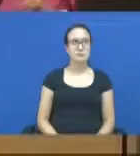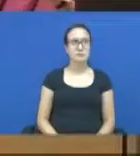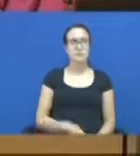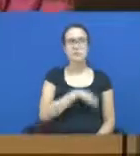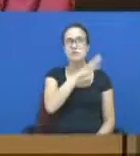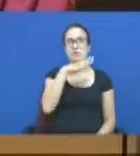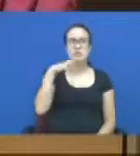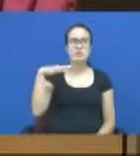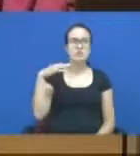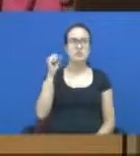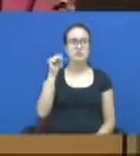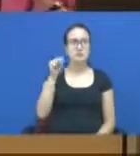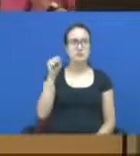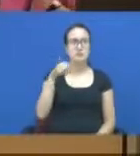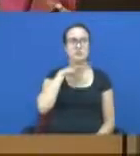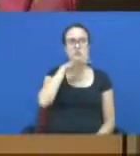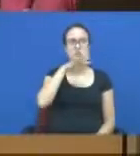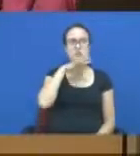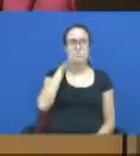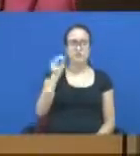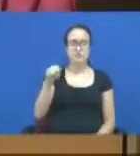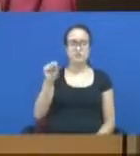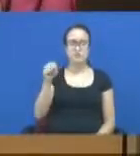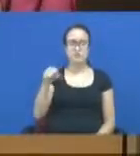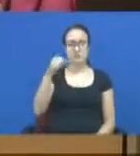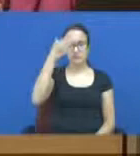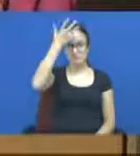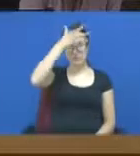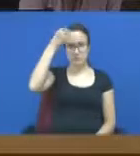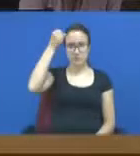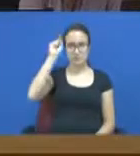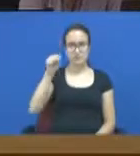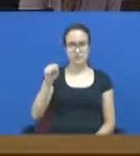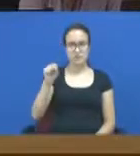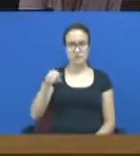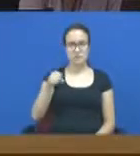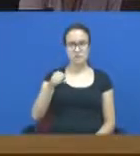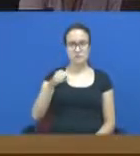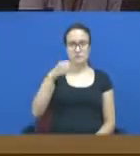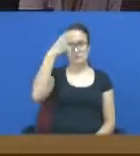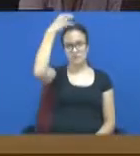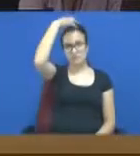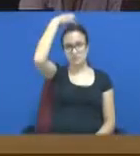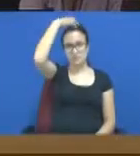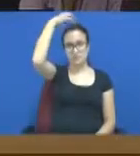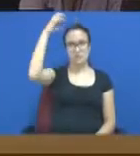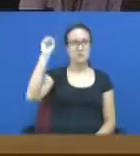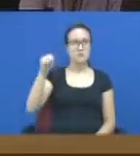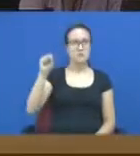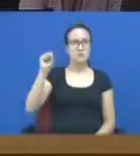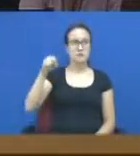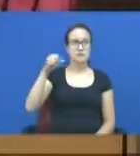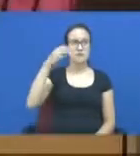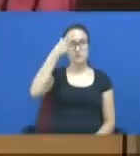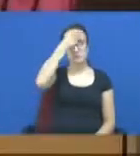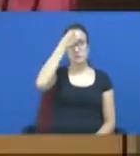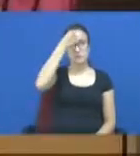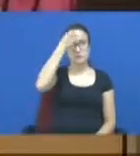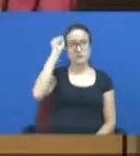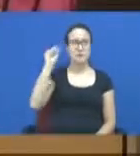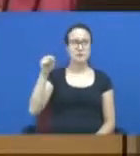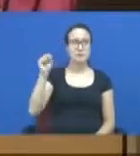Sim. André Henrique Tigrão. Sim. Antônio Franco. Sim. Darcy Reis. Sim. Edivaldo Soares.